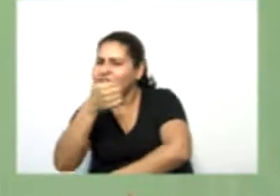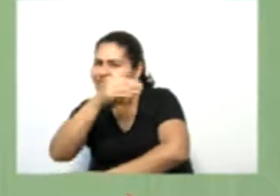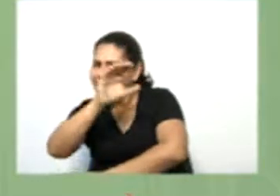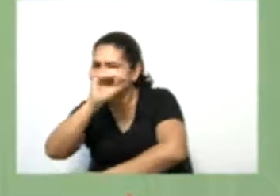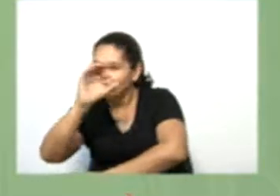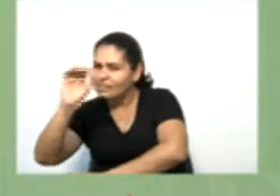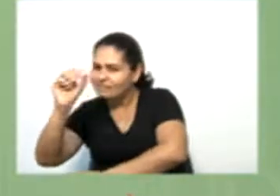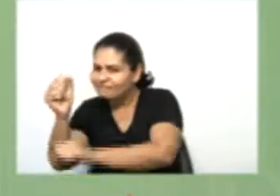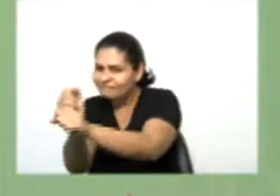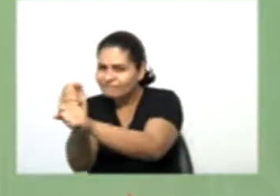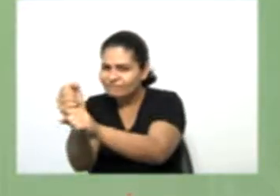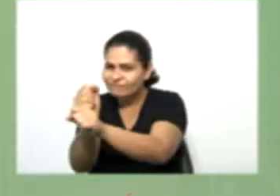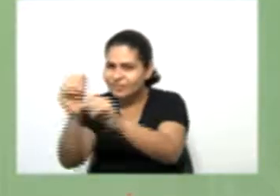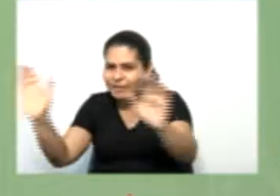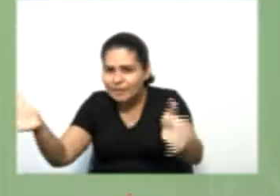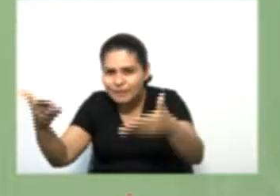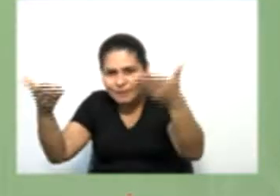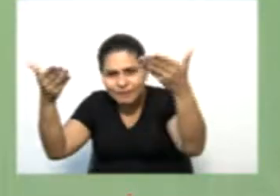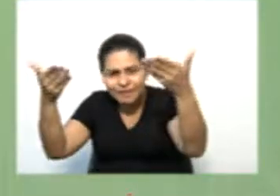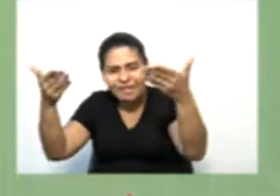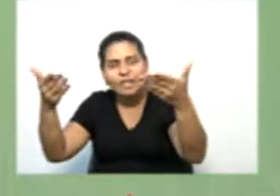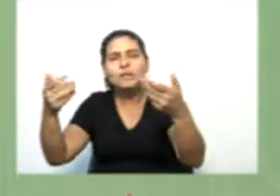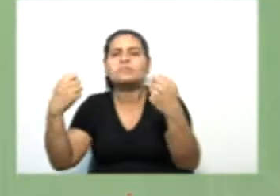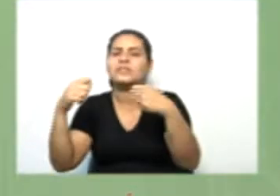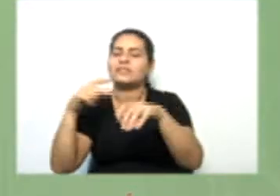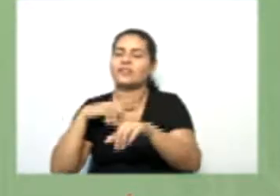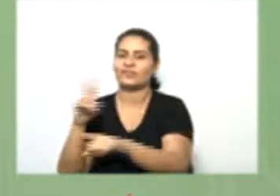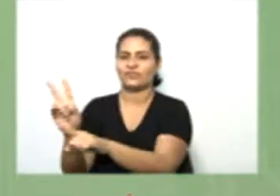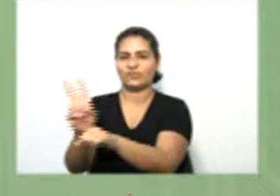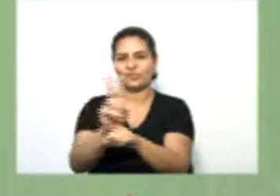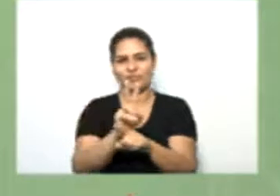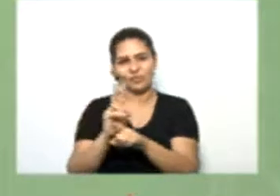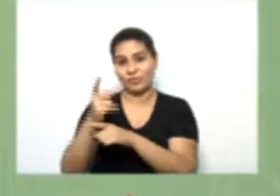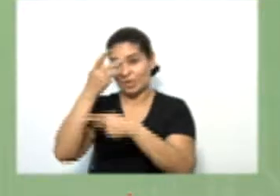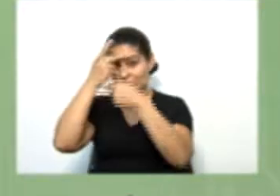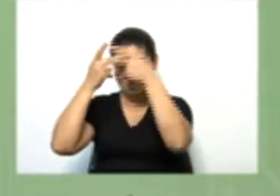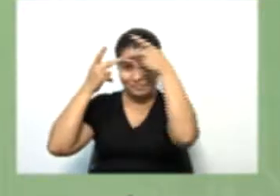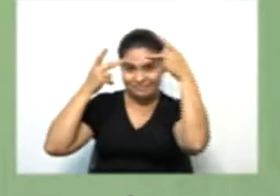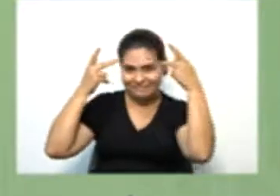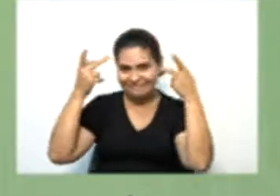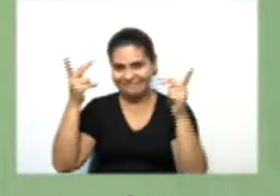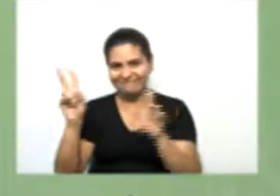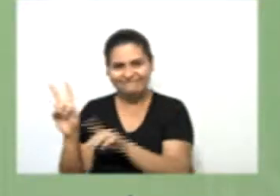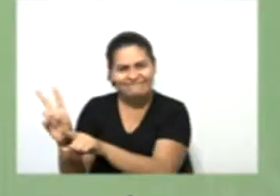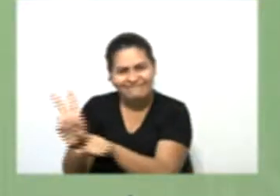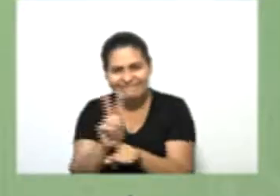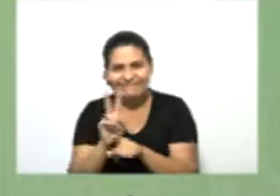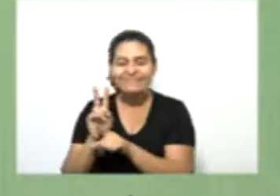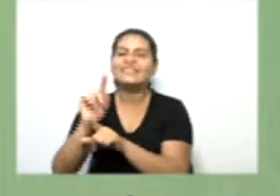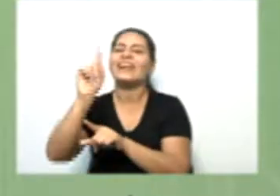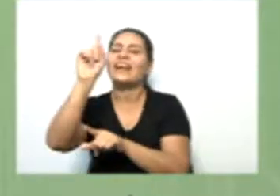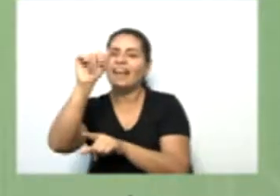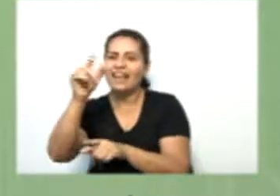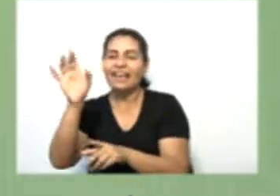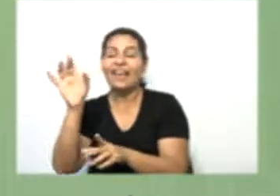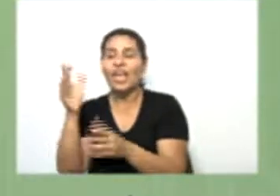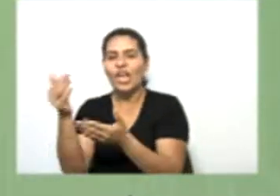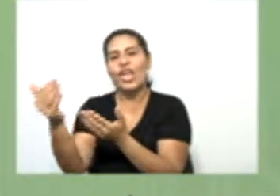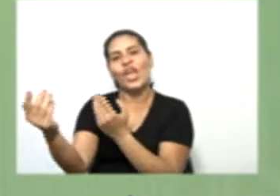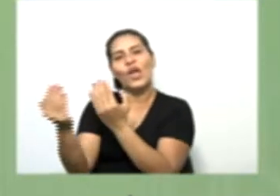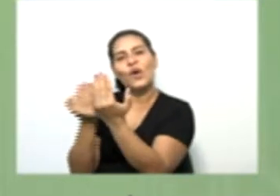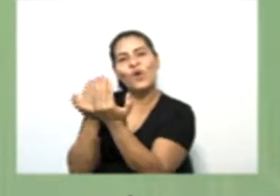100 anos de prosperidade, cultive pessoas. Isso é